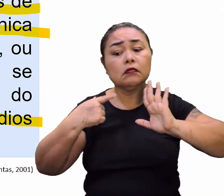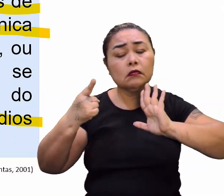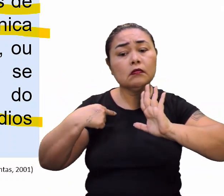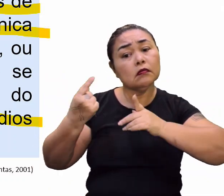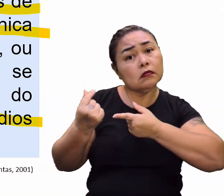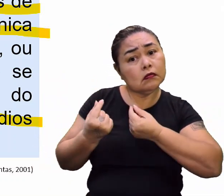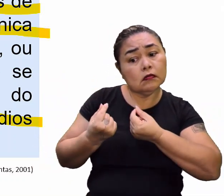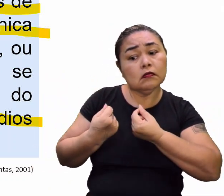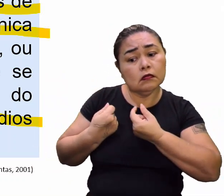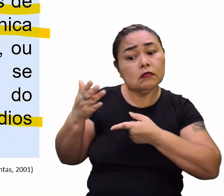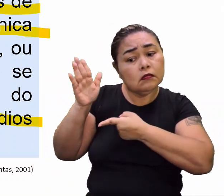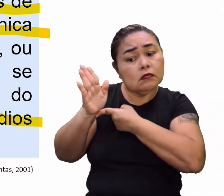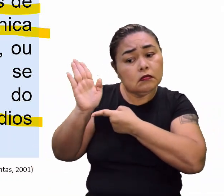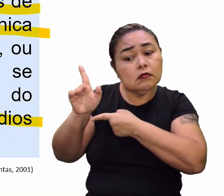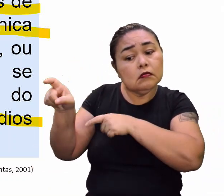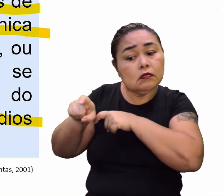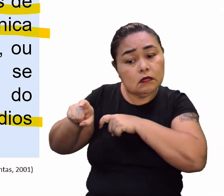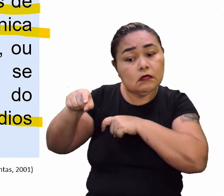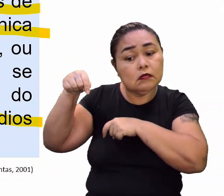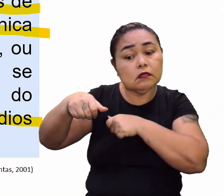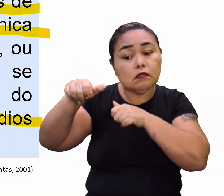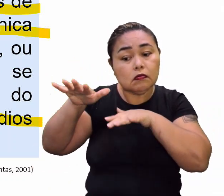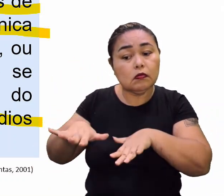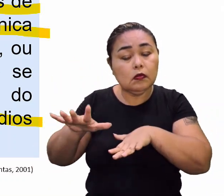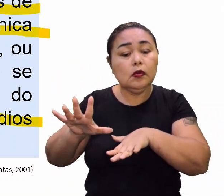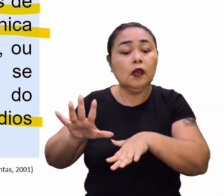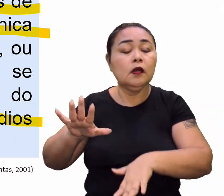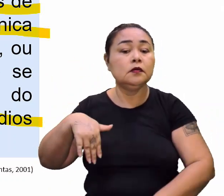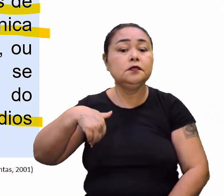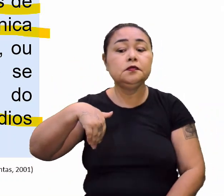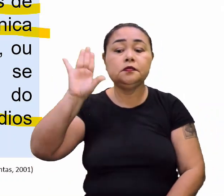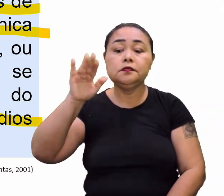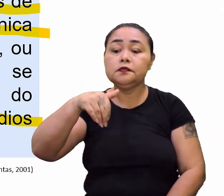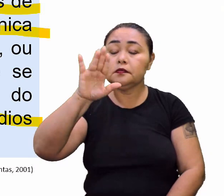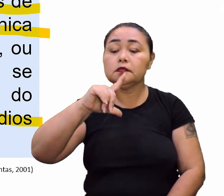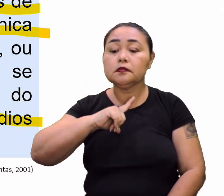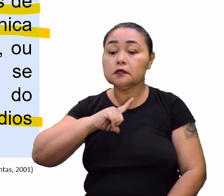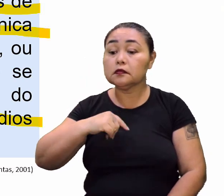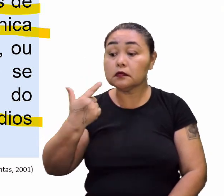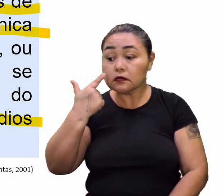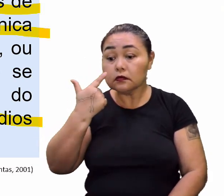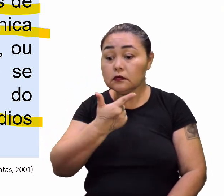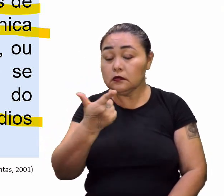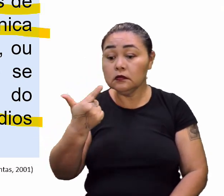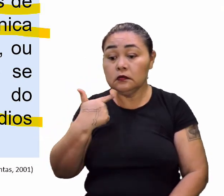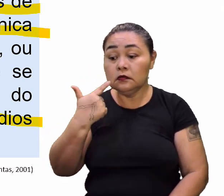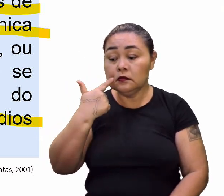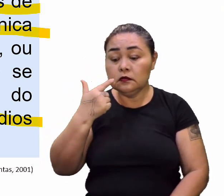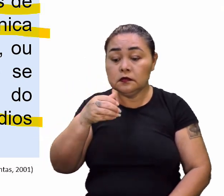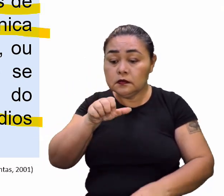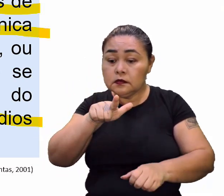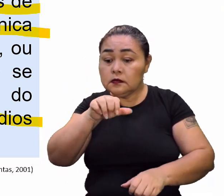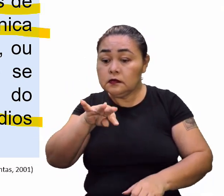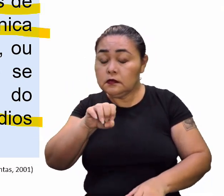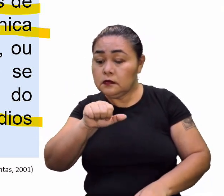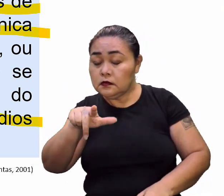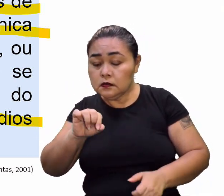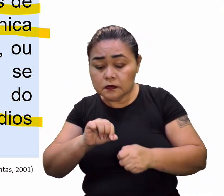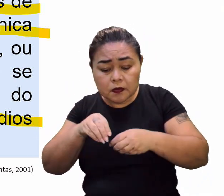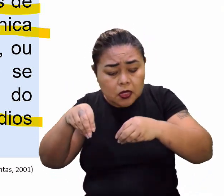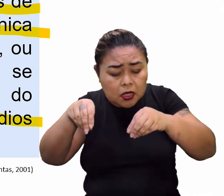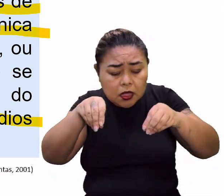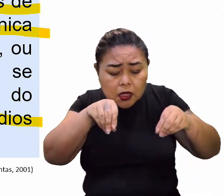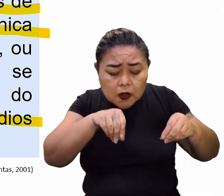para manter um negócio aqui. Com certeza. Isso. E muitos deles se depararam com esse latossolo, com esse